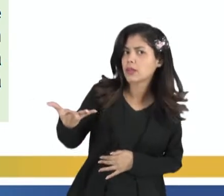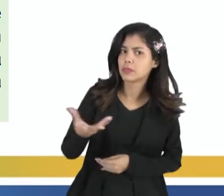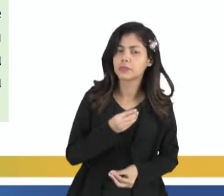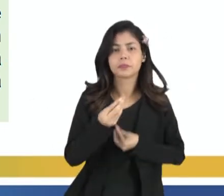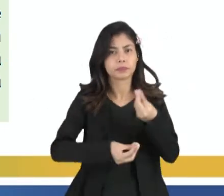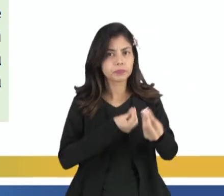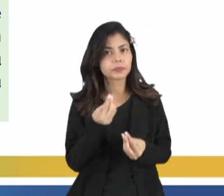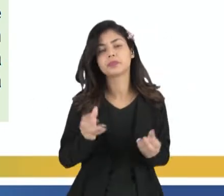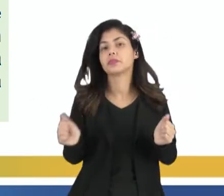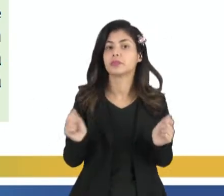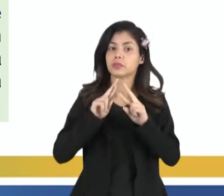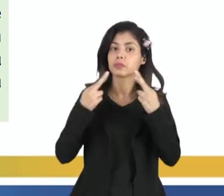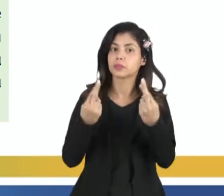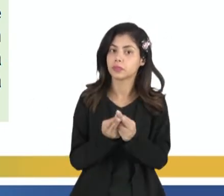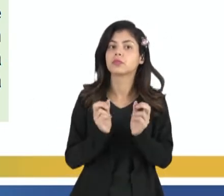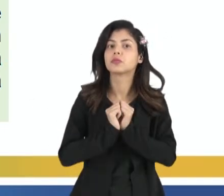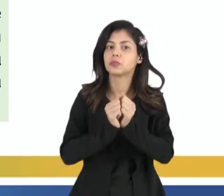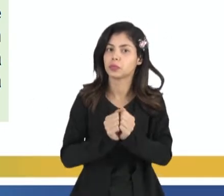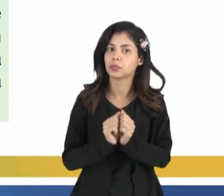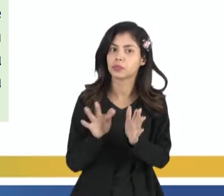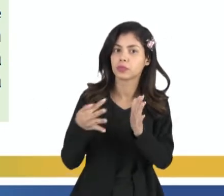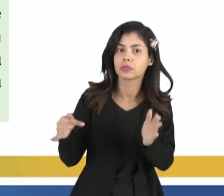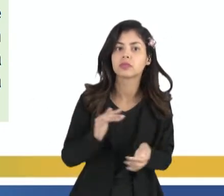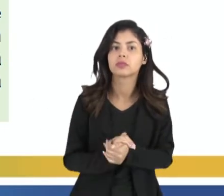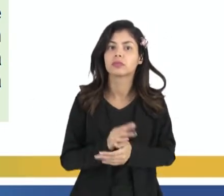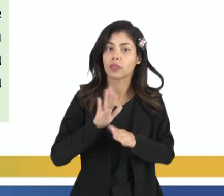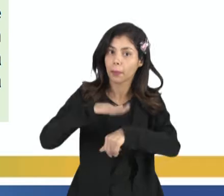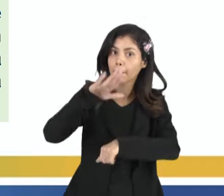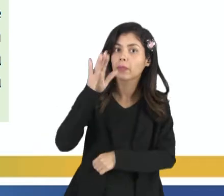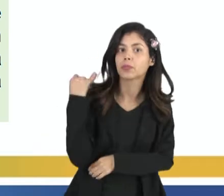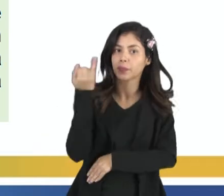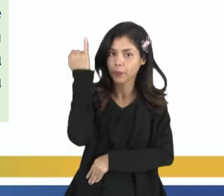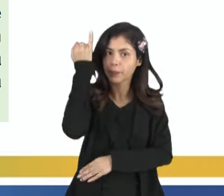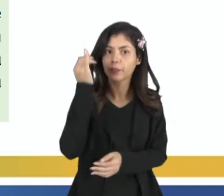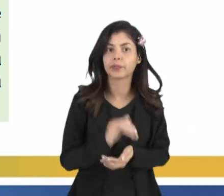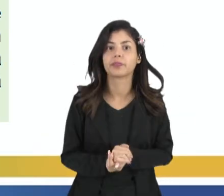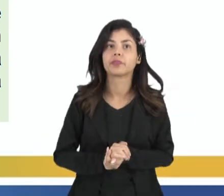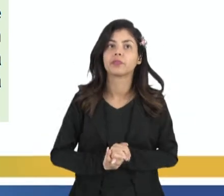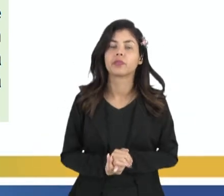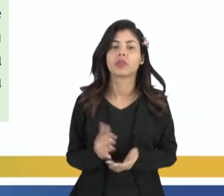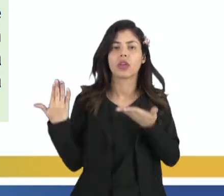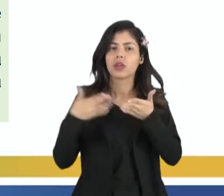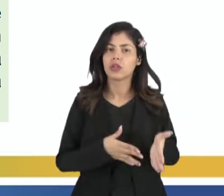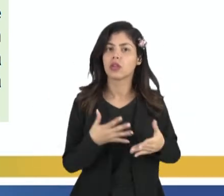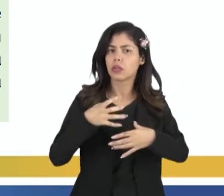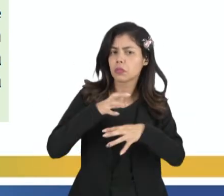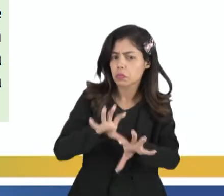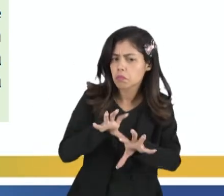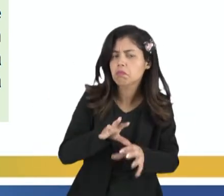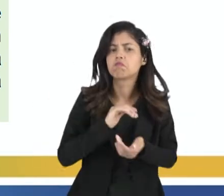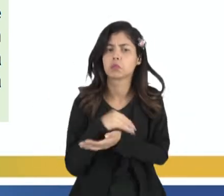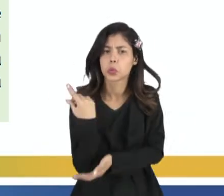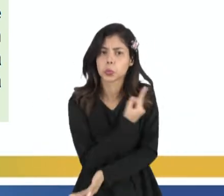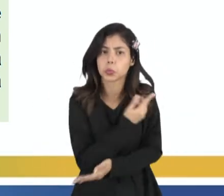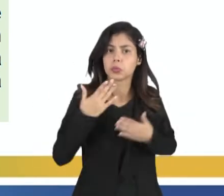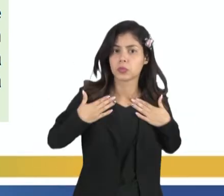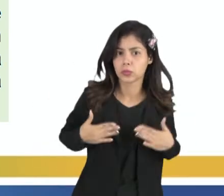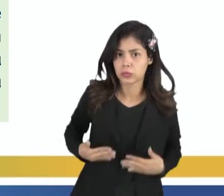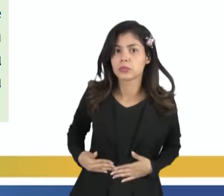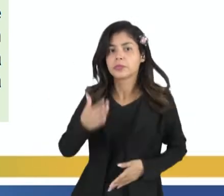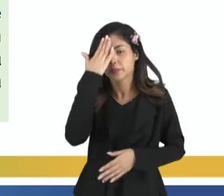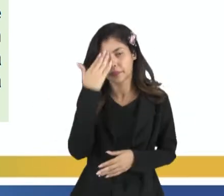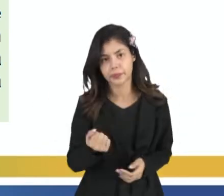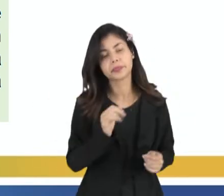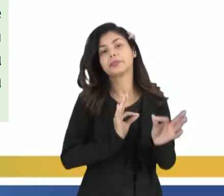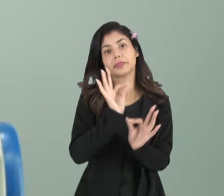mas que conforme vão se reunindo, vão tendo uma função mais específica a ser desempenhada. Chega um momento que o nosso corpo, a gente sabe